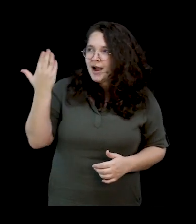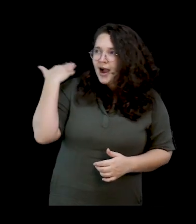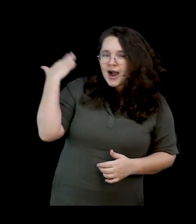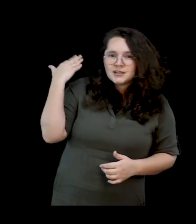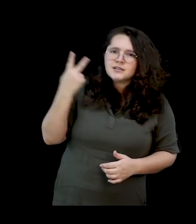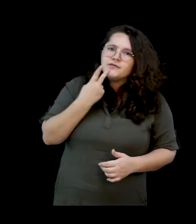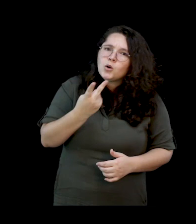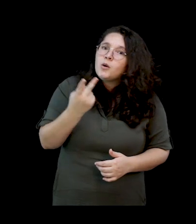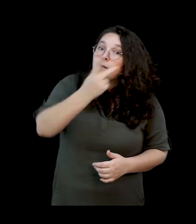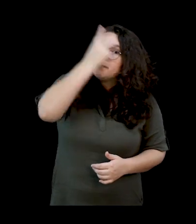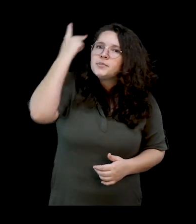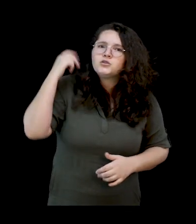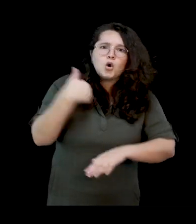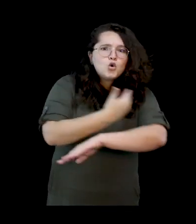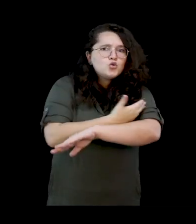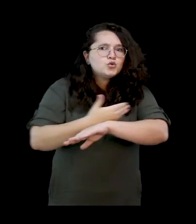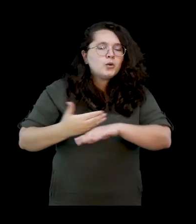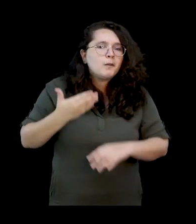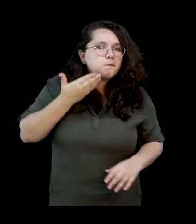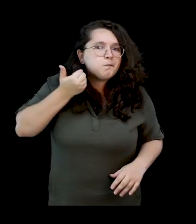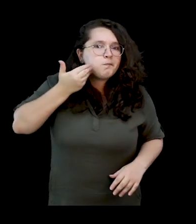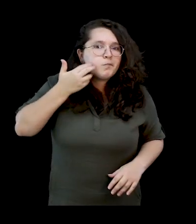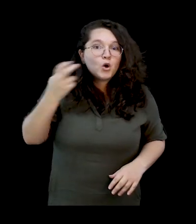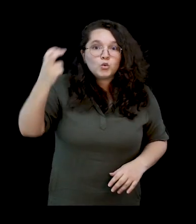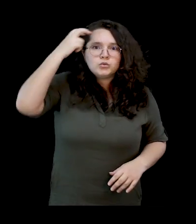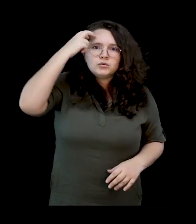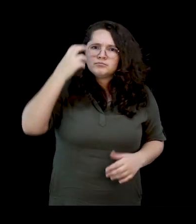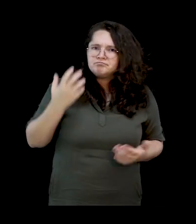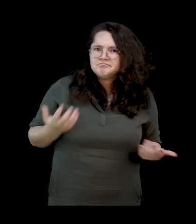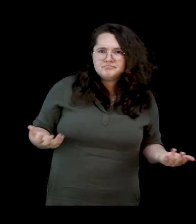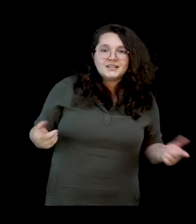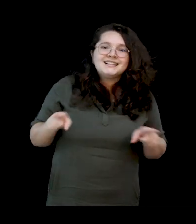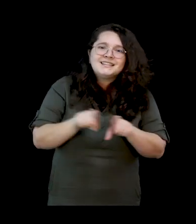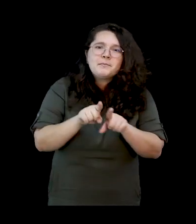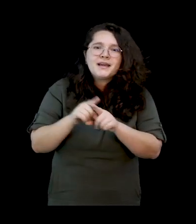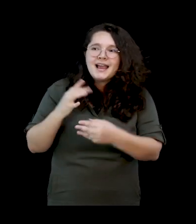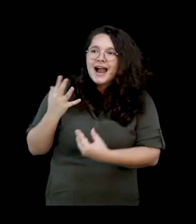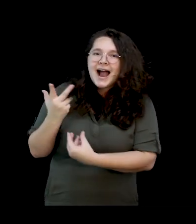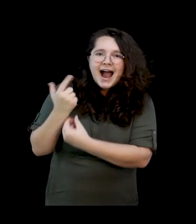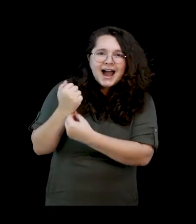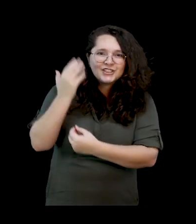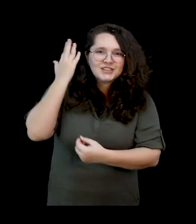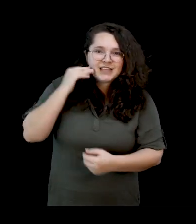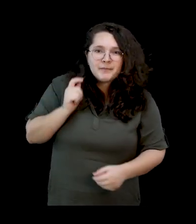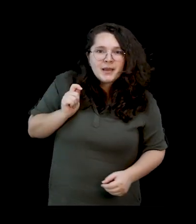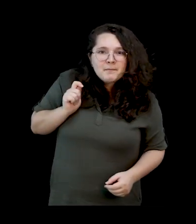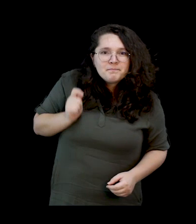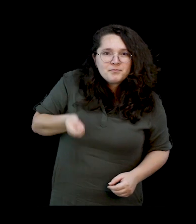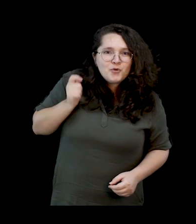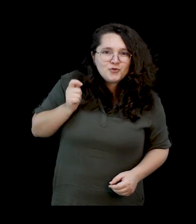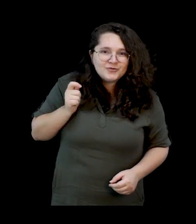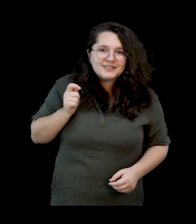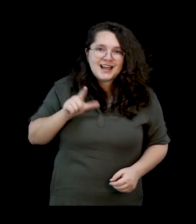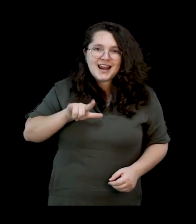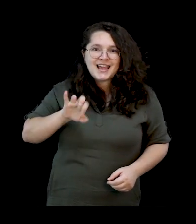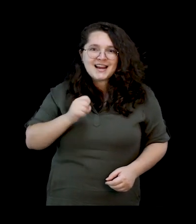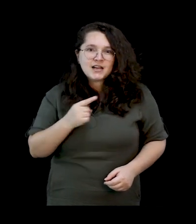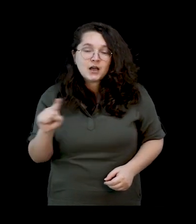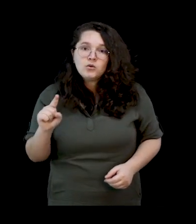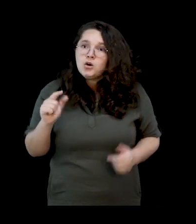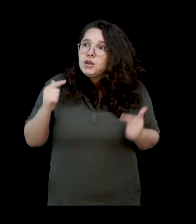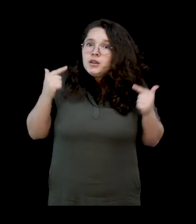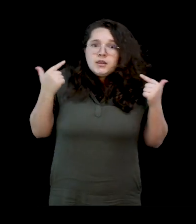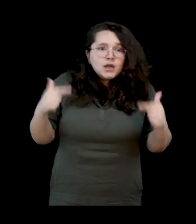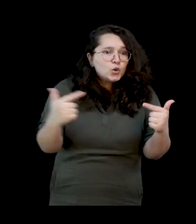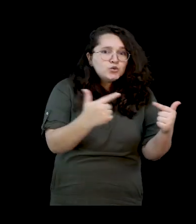hoje, quando não havia leilão de obras de arte e bienais, não havia nenhuma bienal naquele